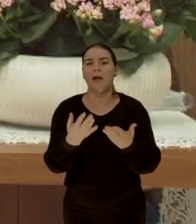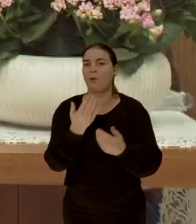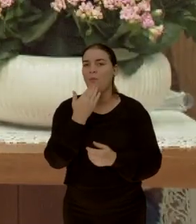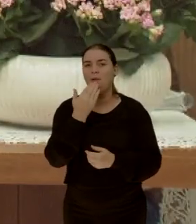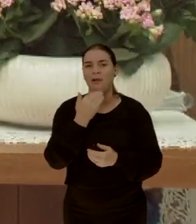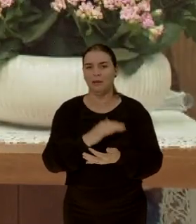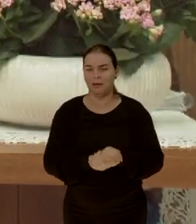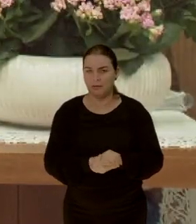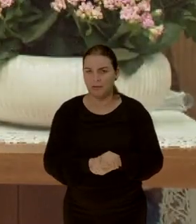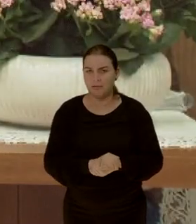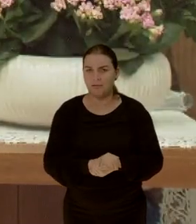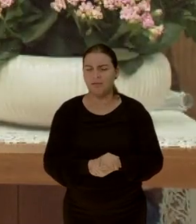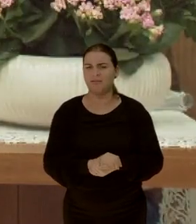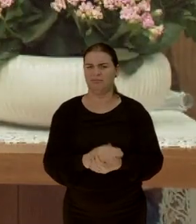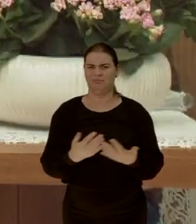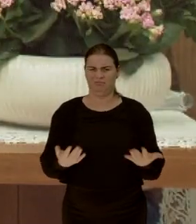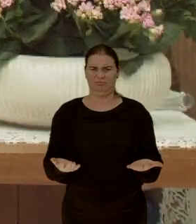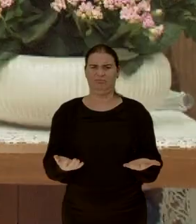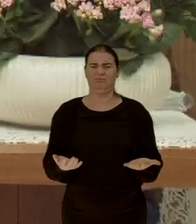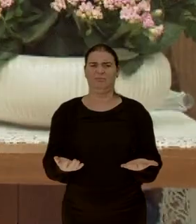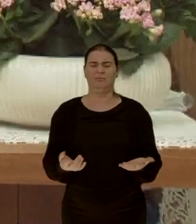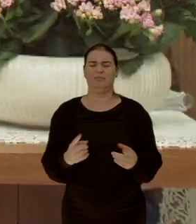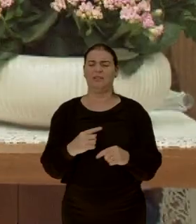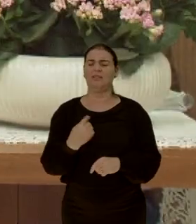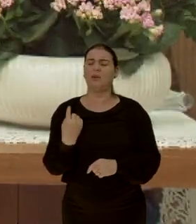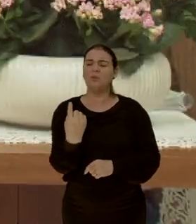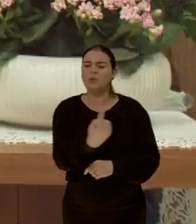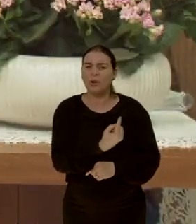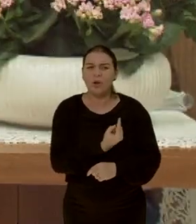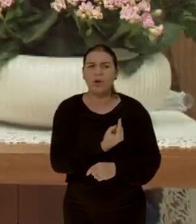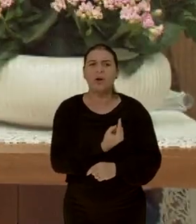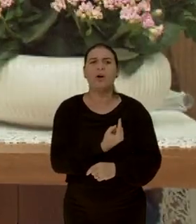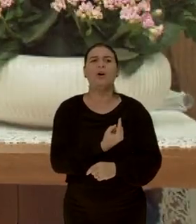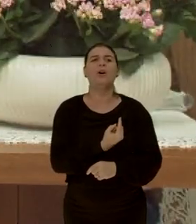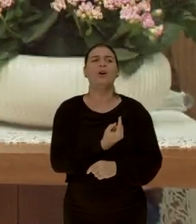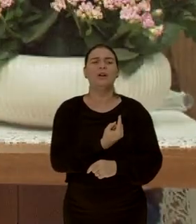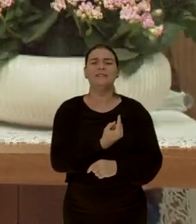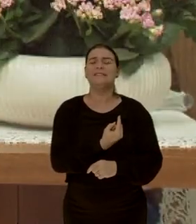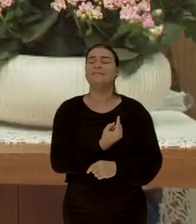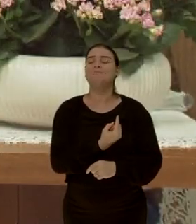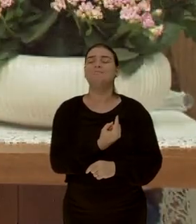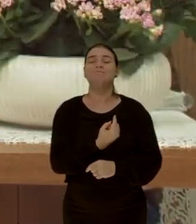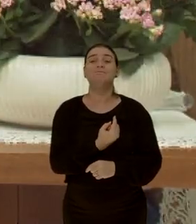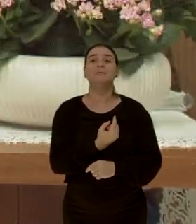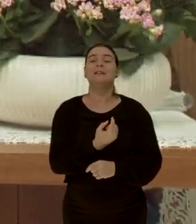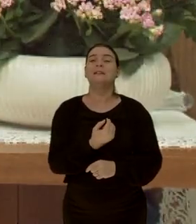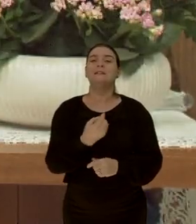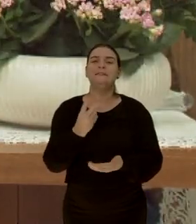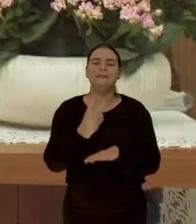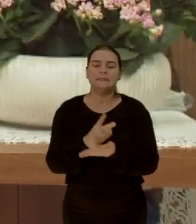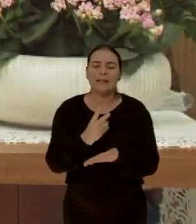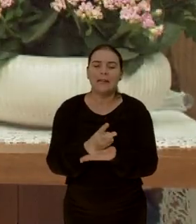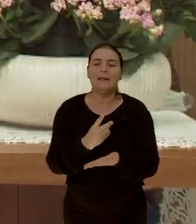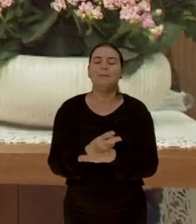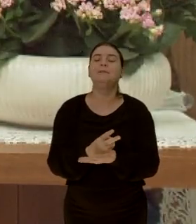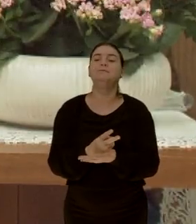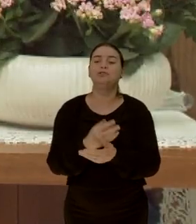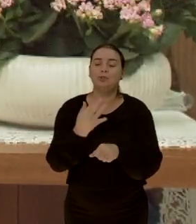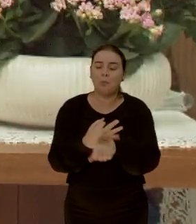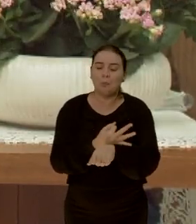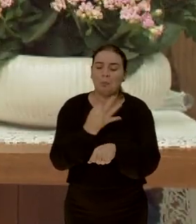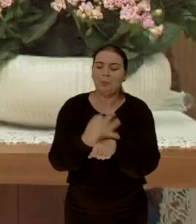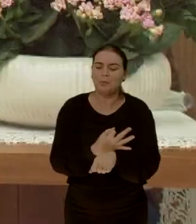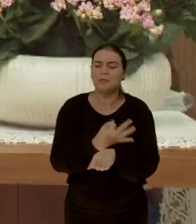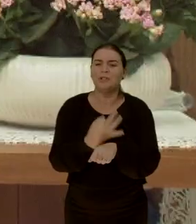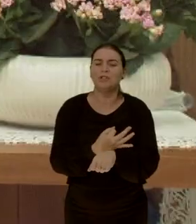loucura. Nós nos habituamos a todo tipo de enfrentamento. Há muitos anos aqui,